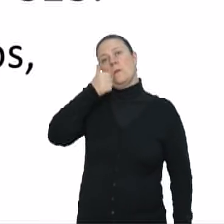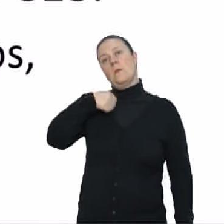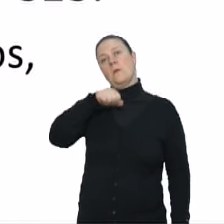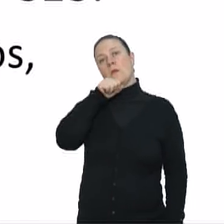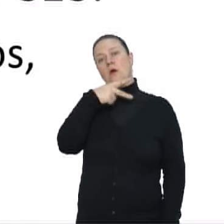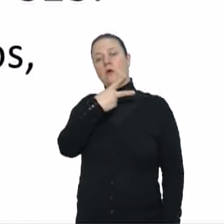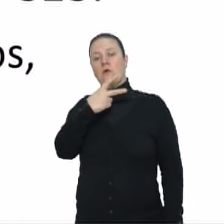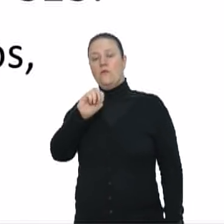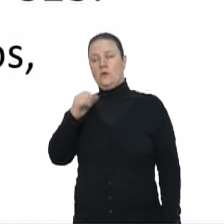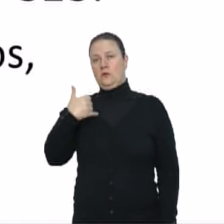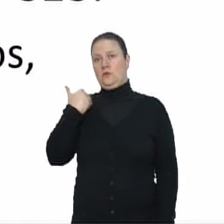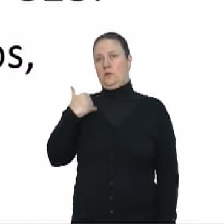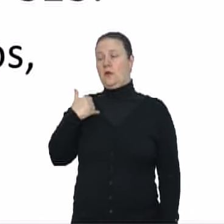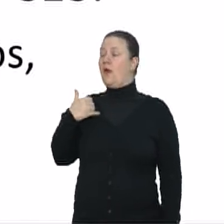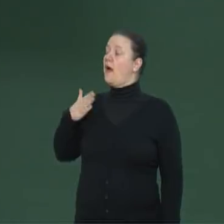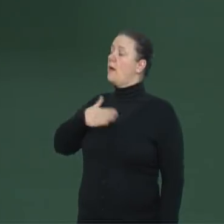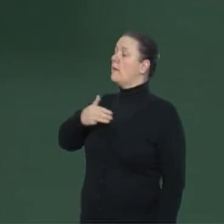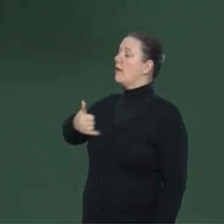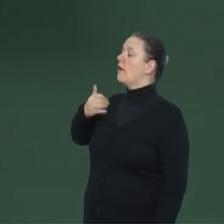assim, minha idade é...